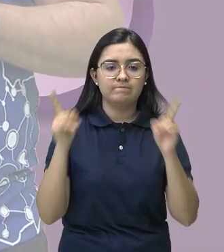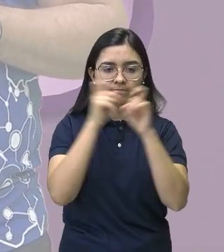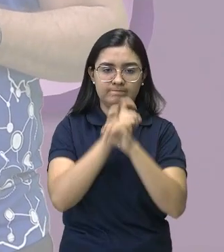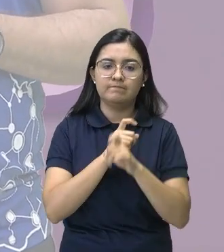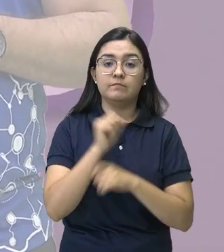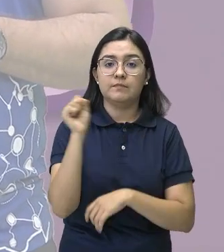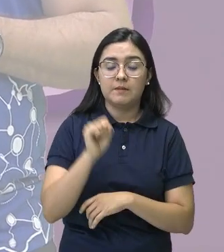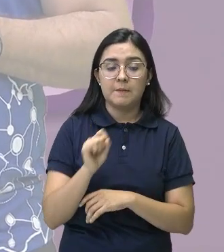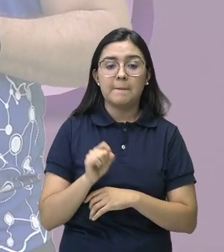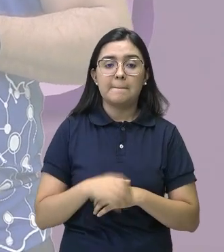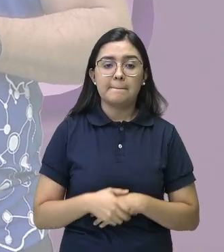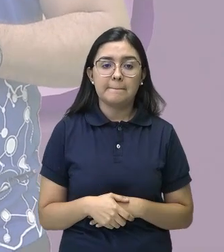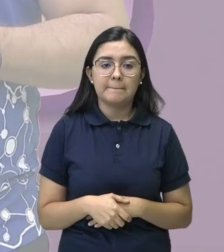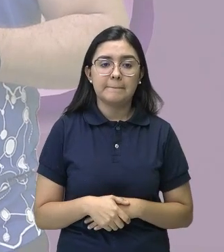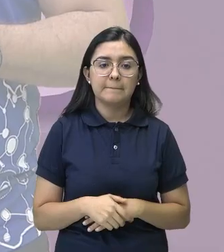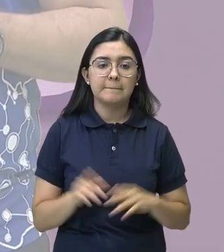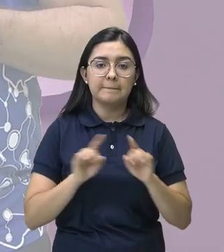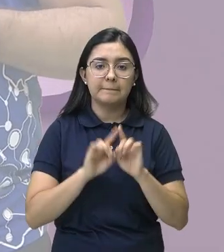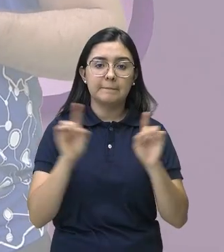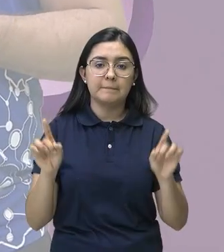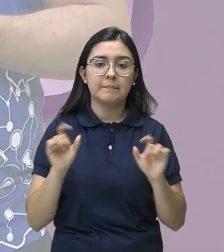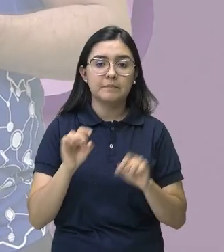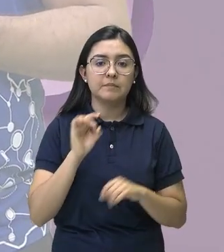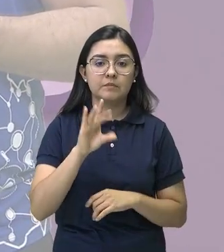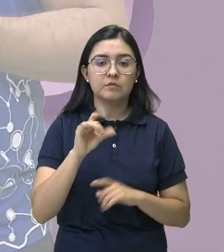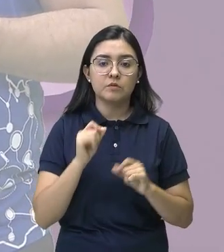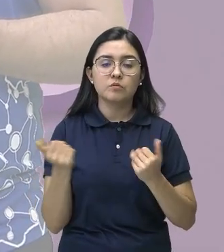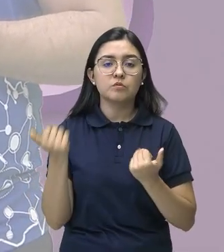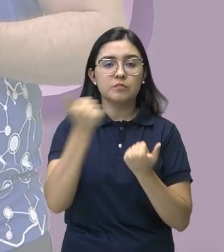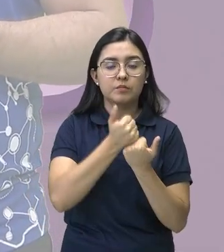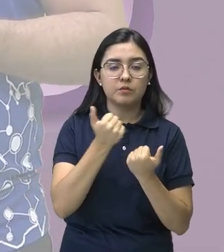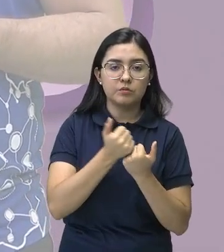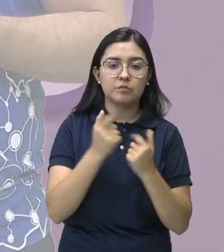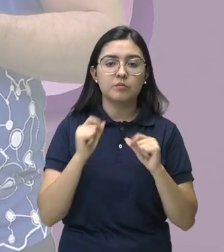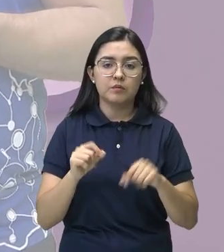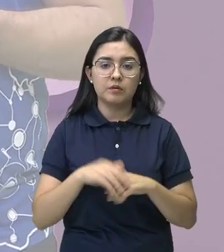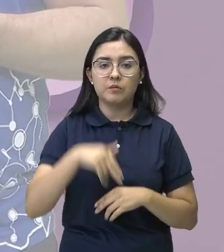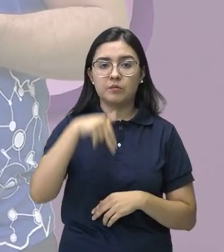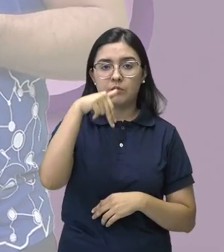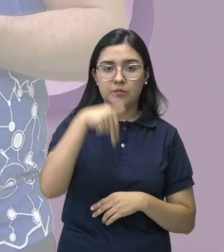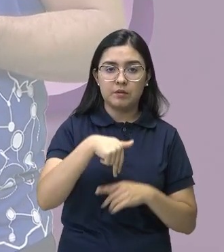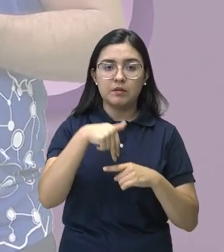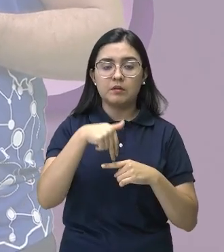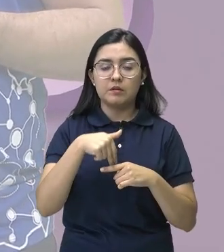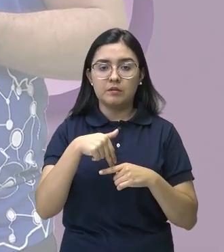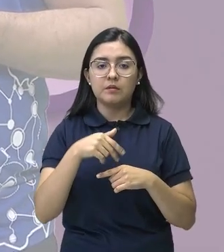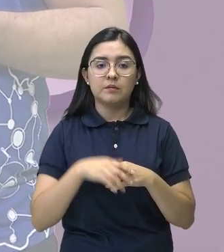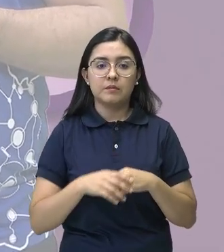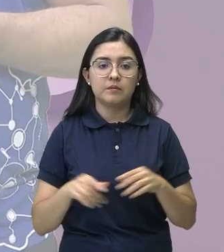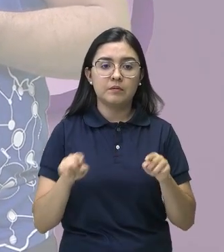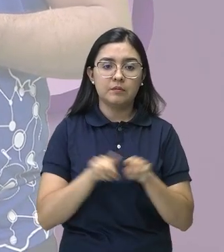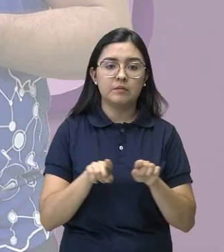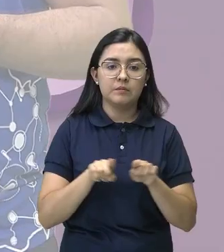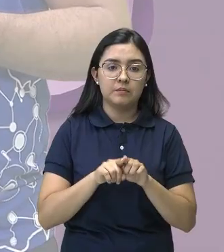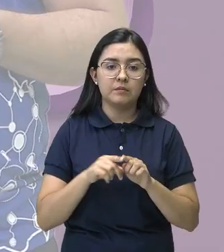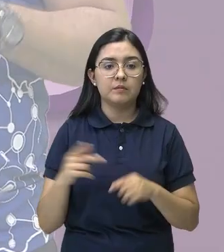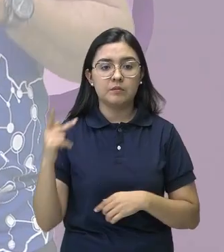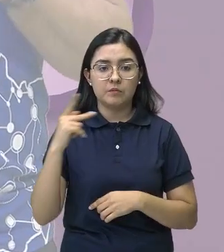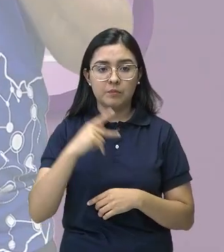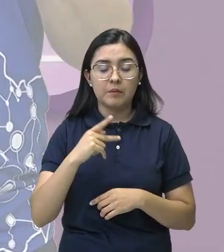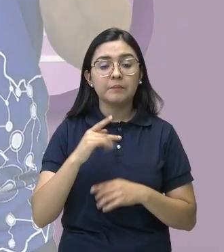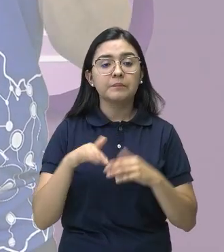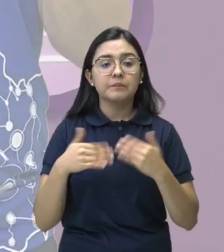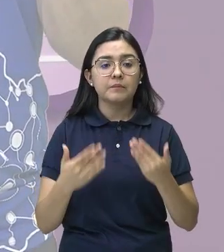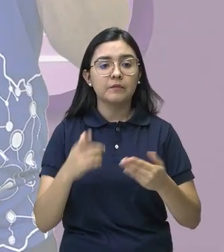Está, tá bom? Porém, basta você substituir exatamente o N no lugar do N e o P no lugar do P. Então,